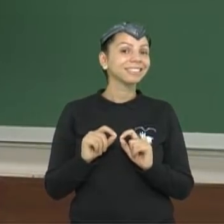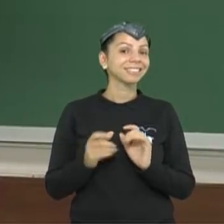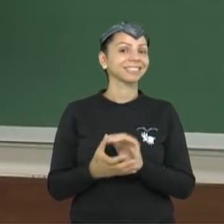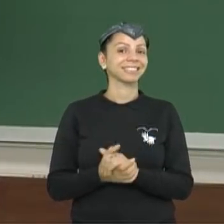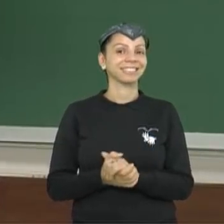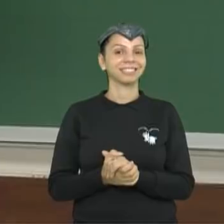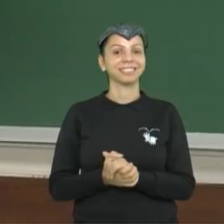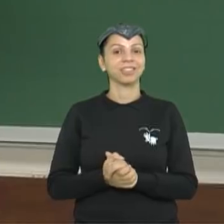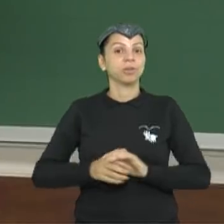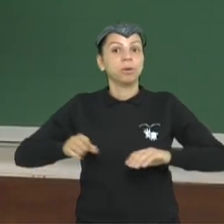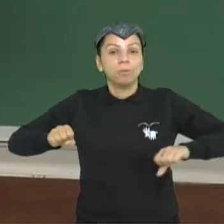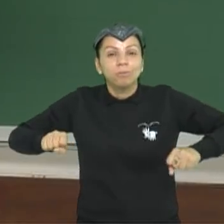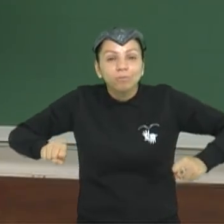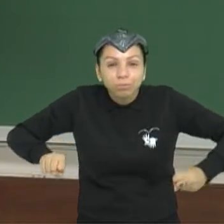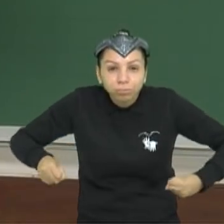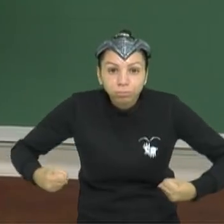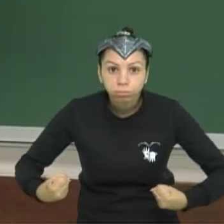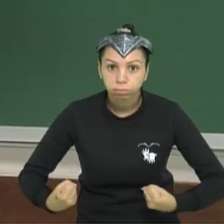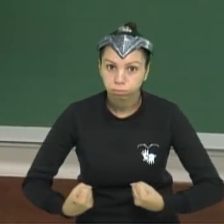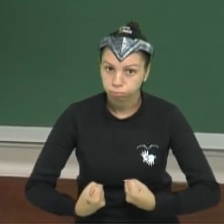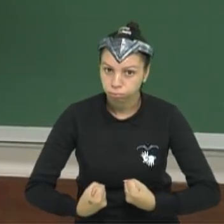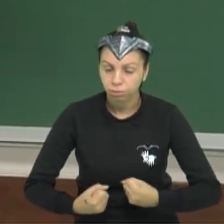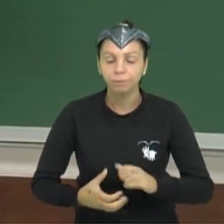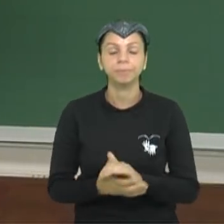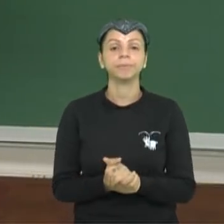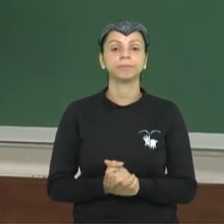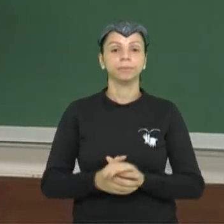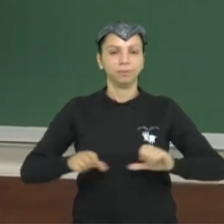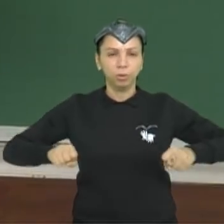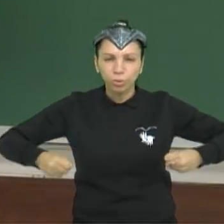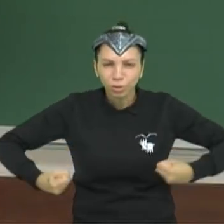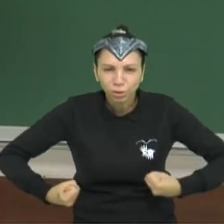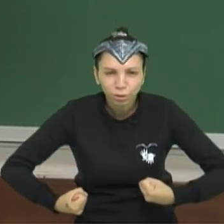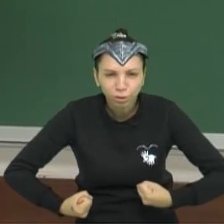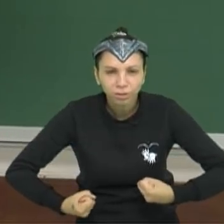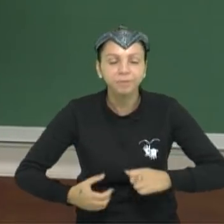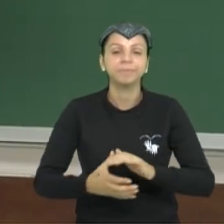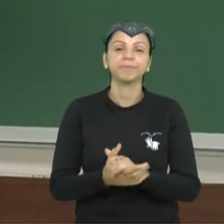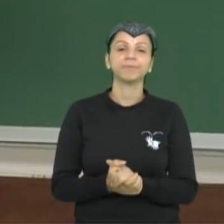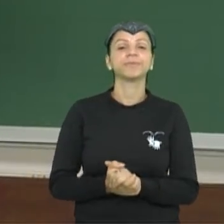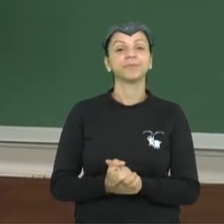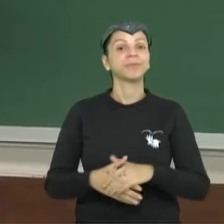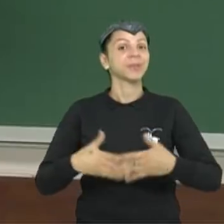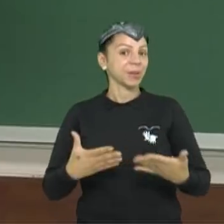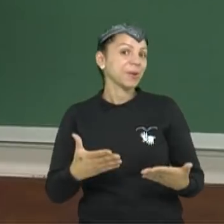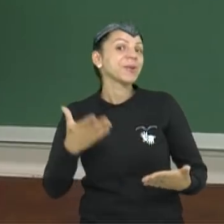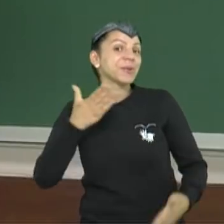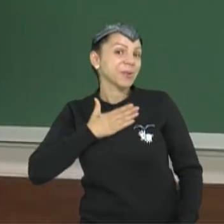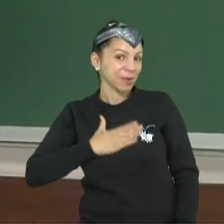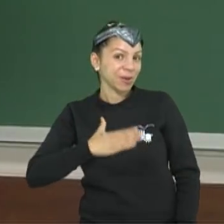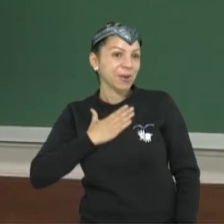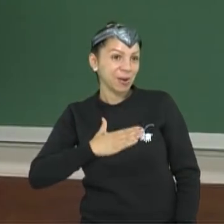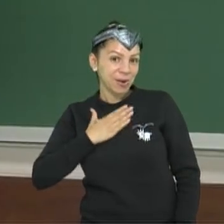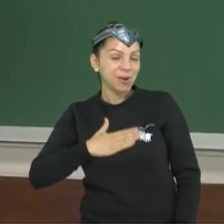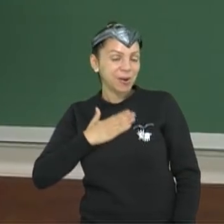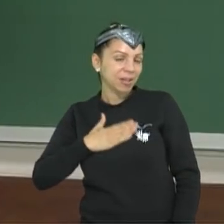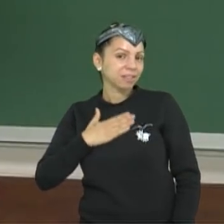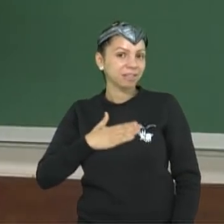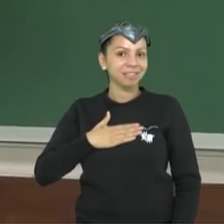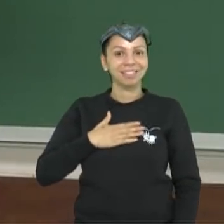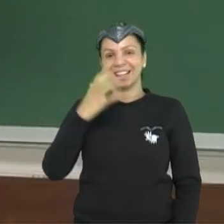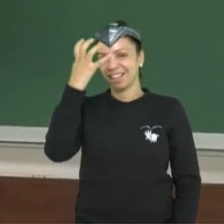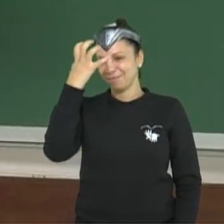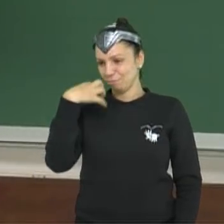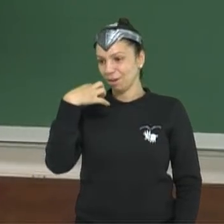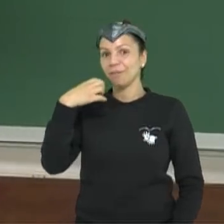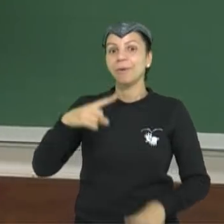nosso Incredible Hulk. O nosso Hulk, né? Como a gente gosta dele, embora ele tenha essa carinha de